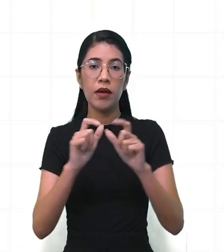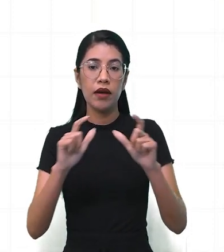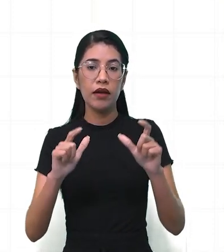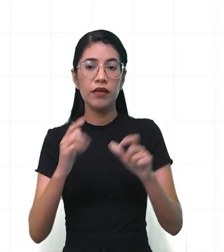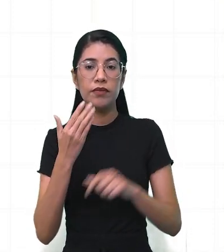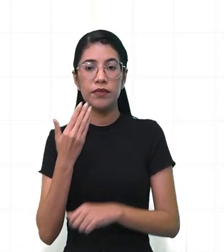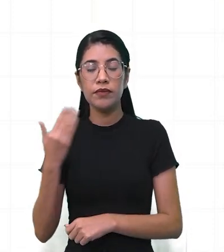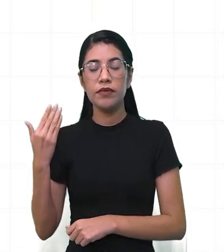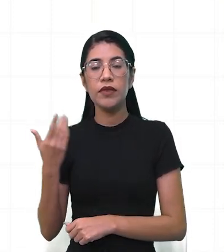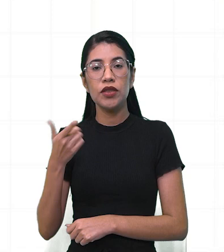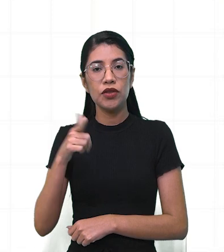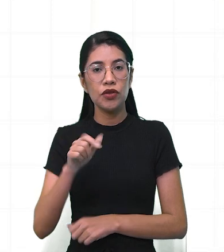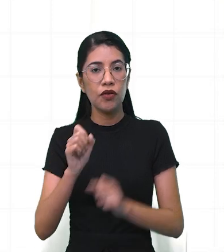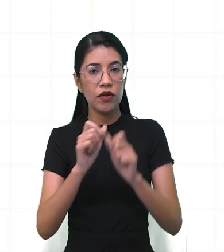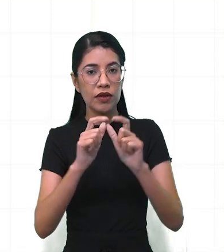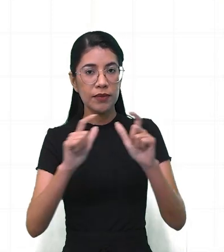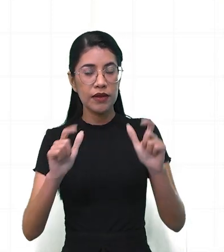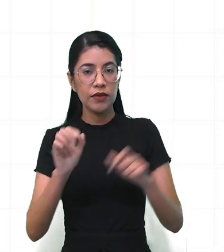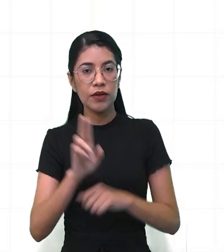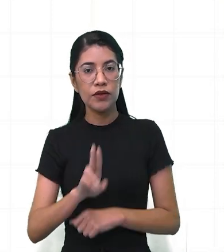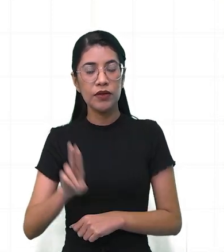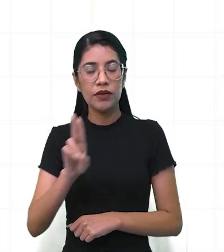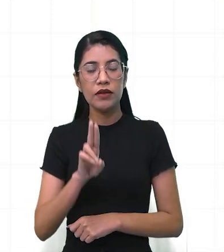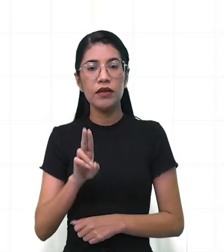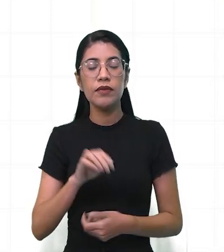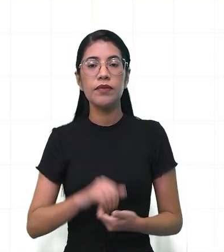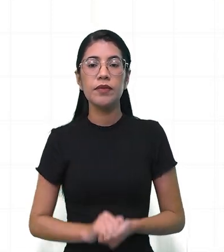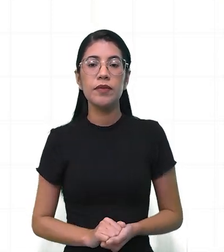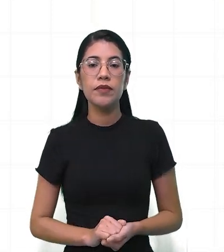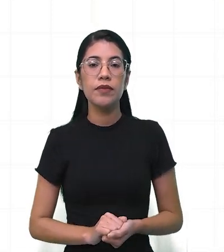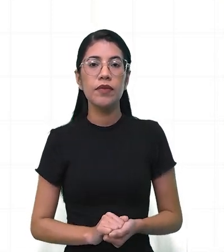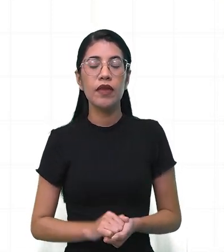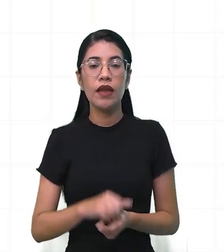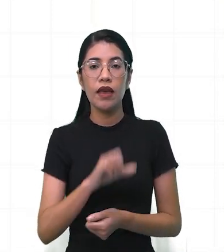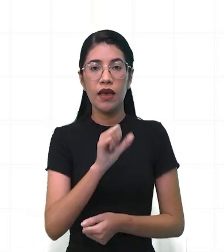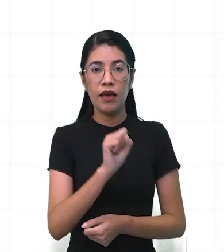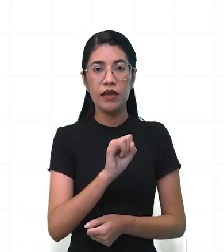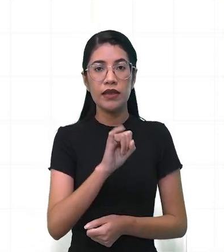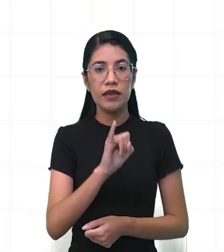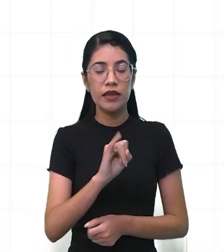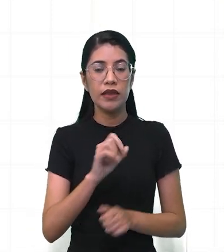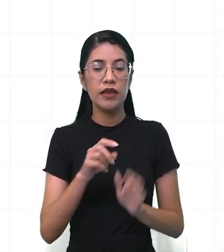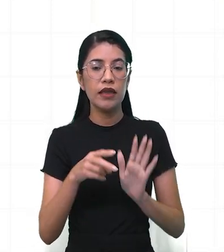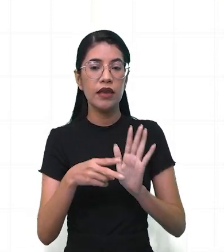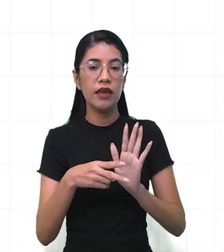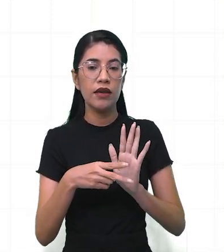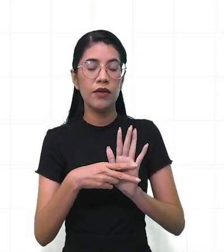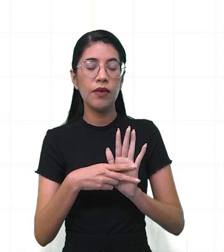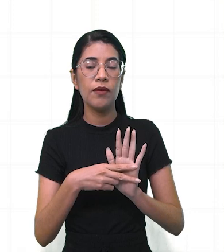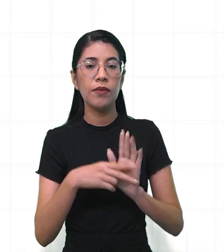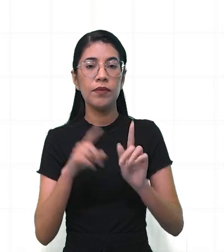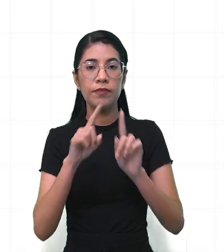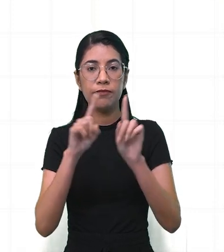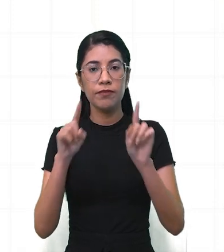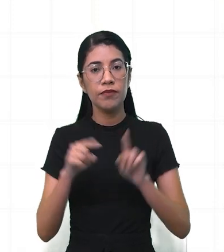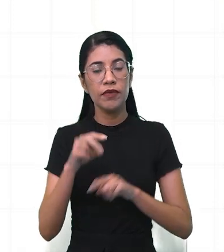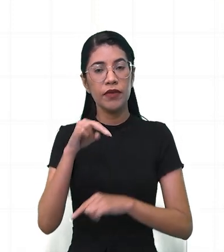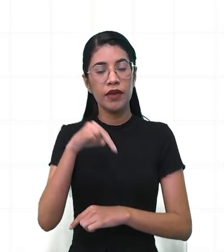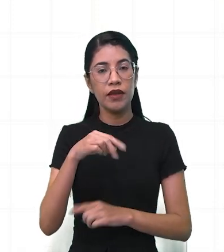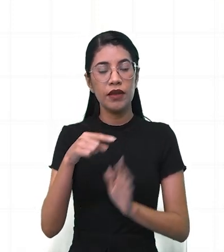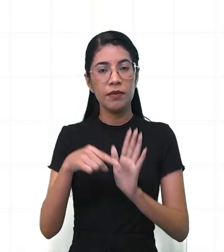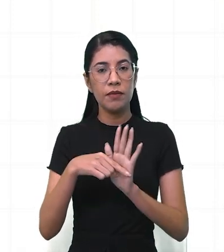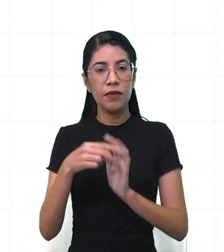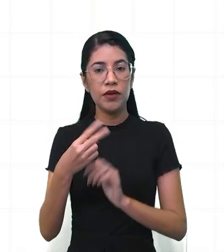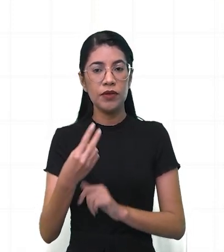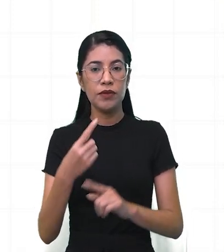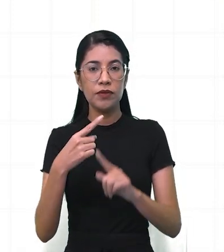expressão, novamente, vamos usar a expressão SI é igual a N menos 2 vezes